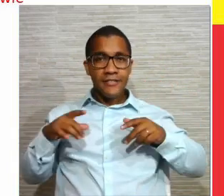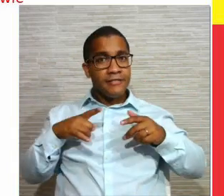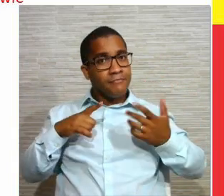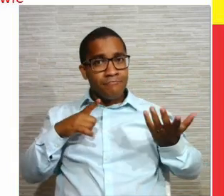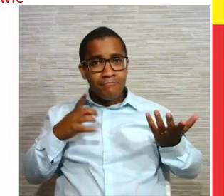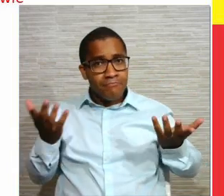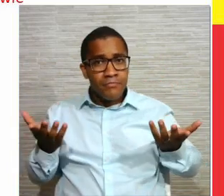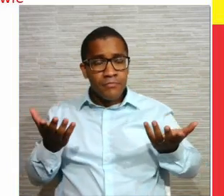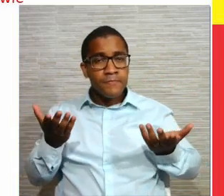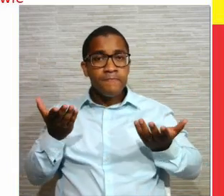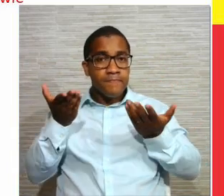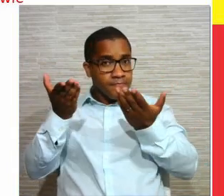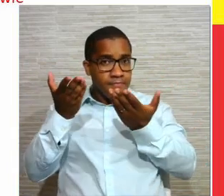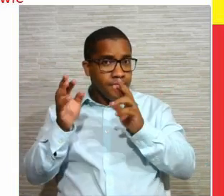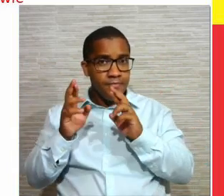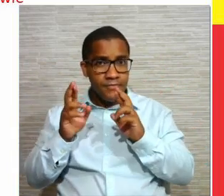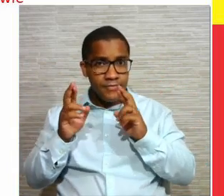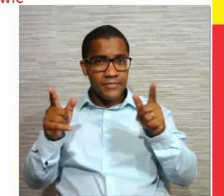né? Então,